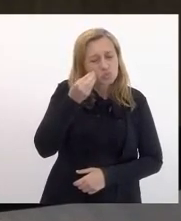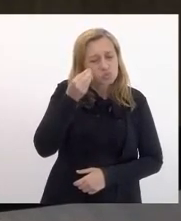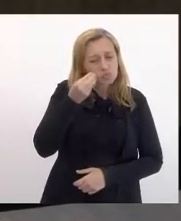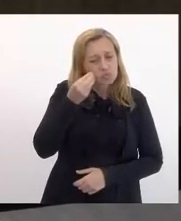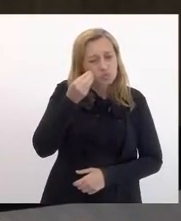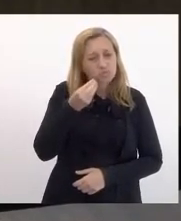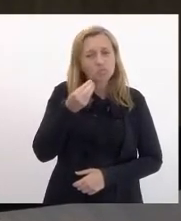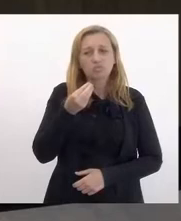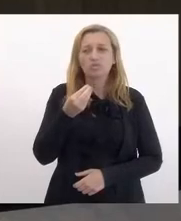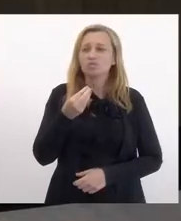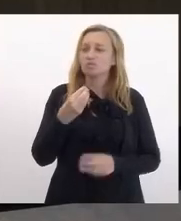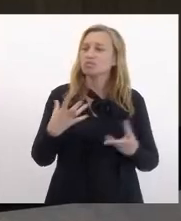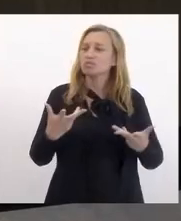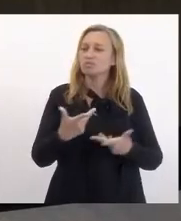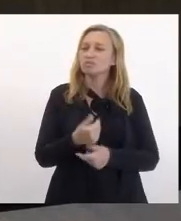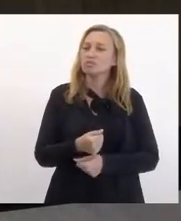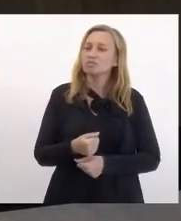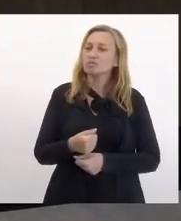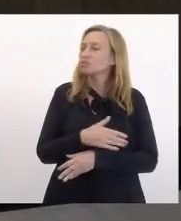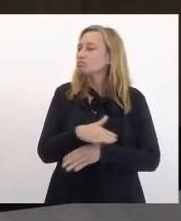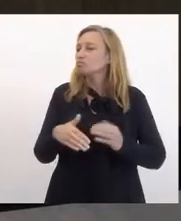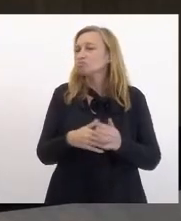com essas pessoas. Né?